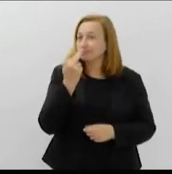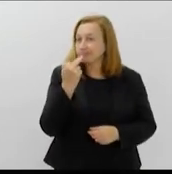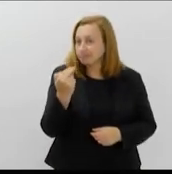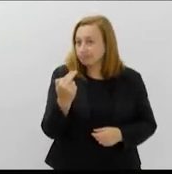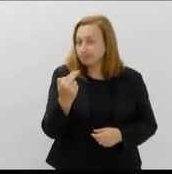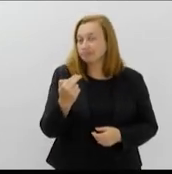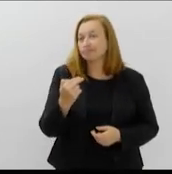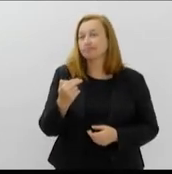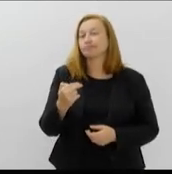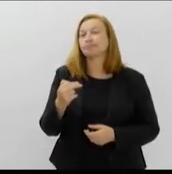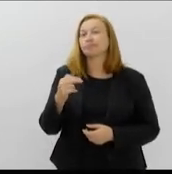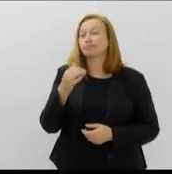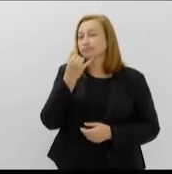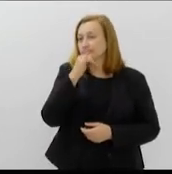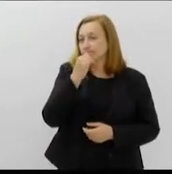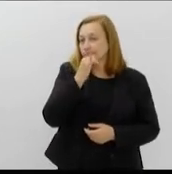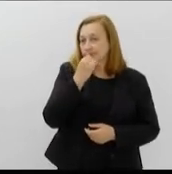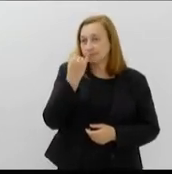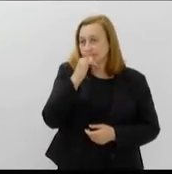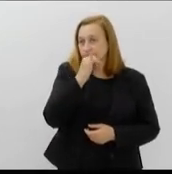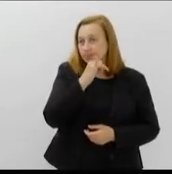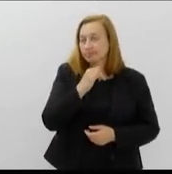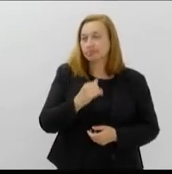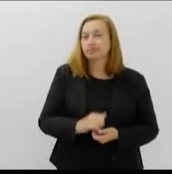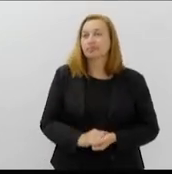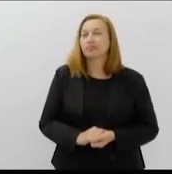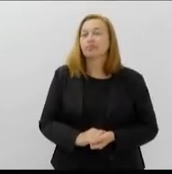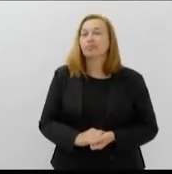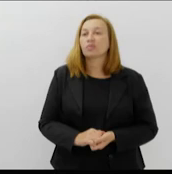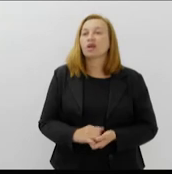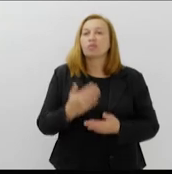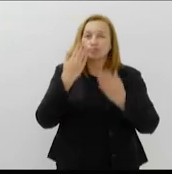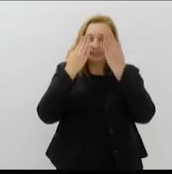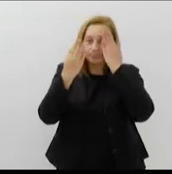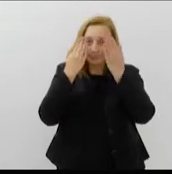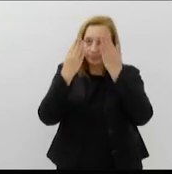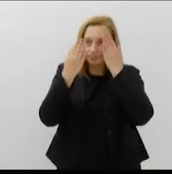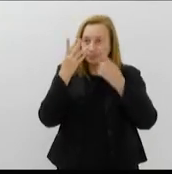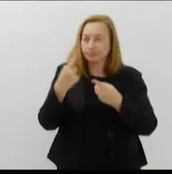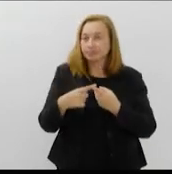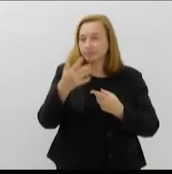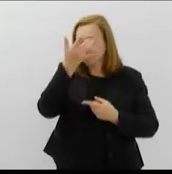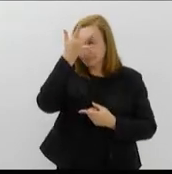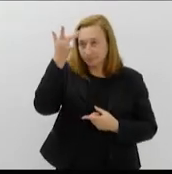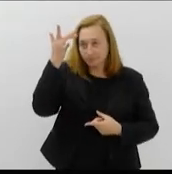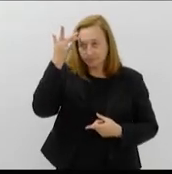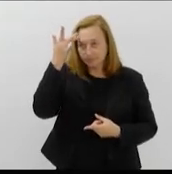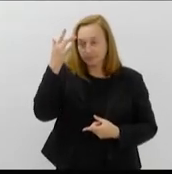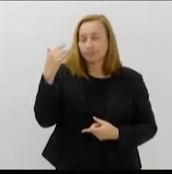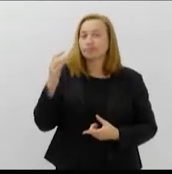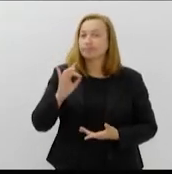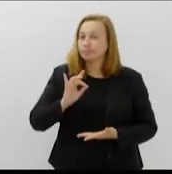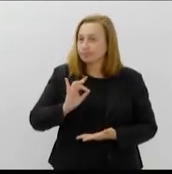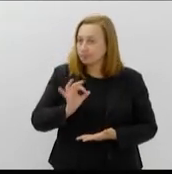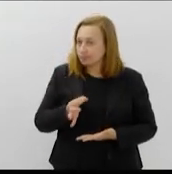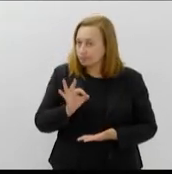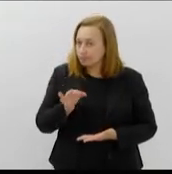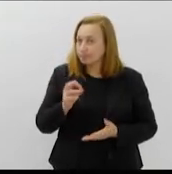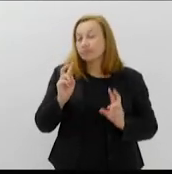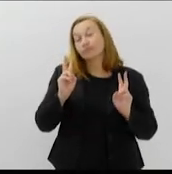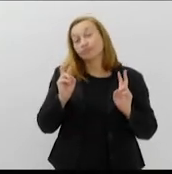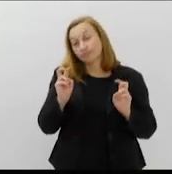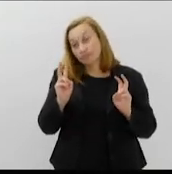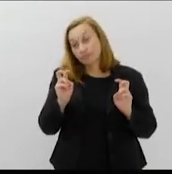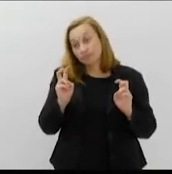nutricionistas, odontólogos, de psicólogos, porque a saúde mental é, com certeza, um tema